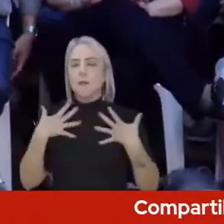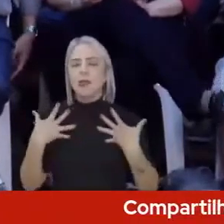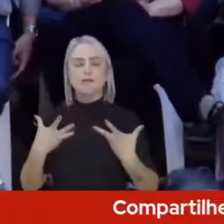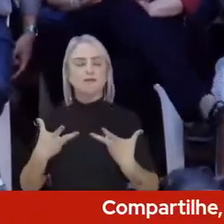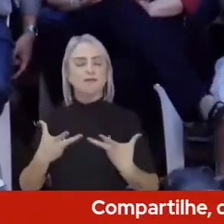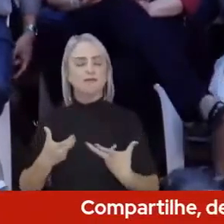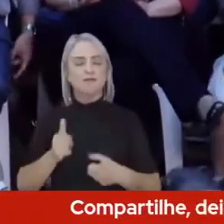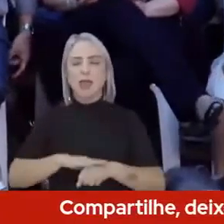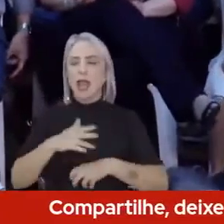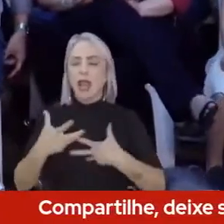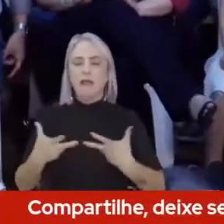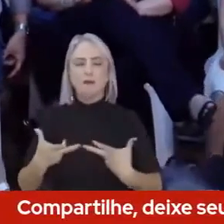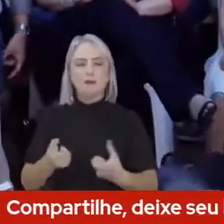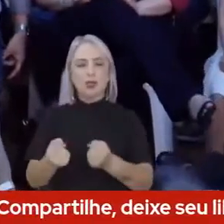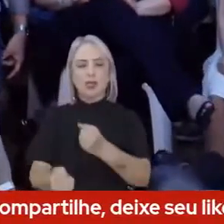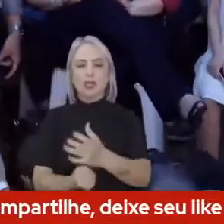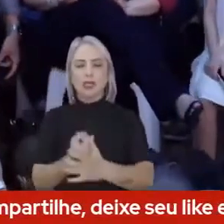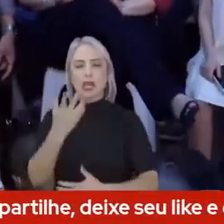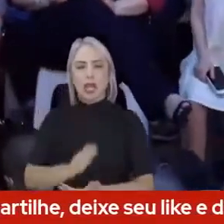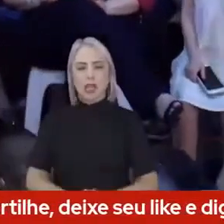criado pelo Getúlio Vargas.